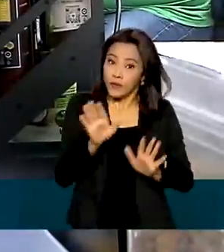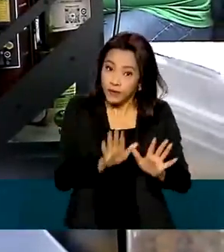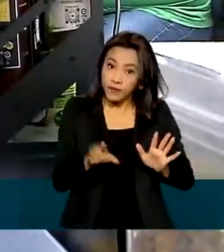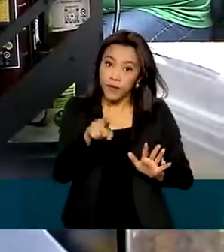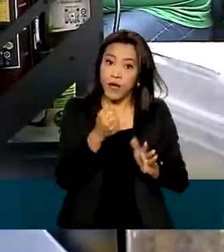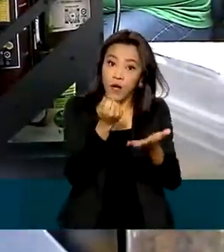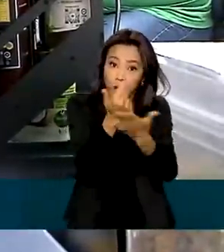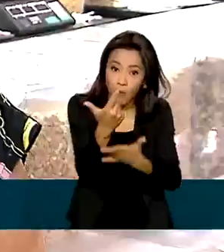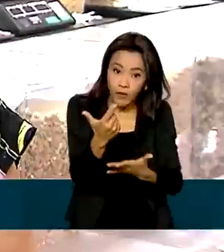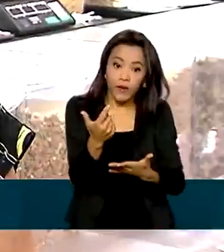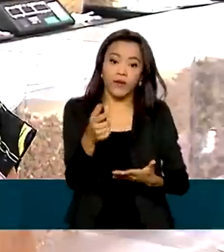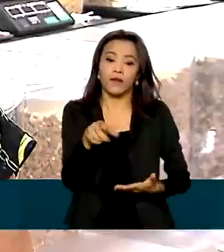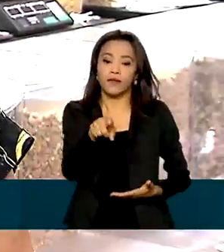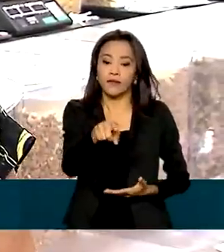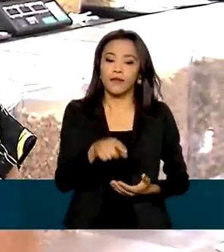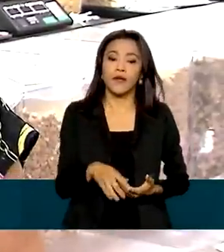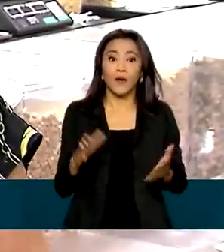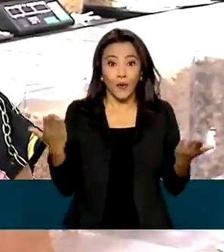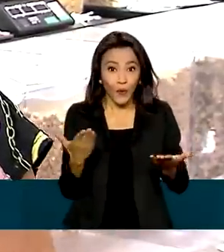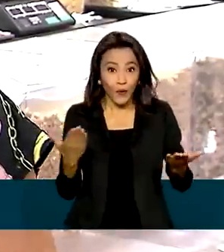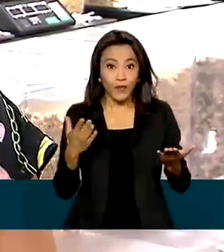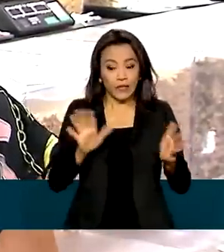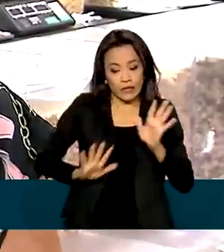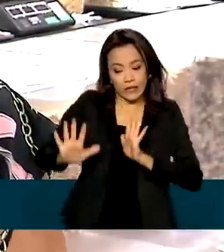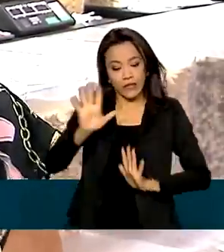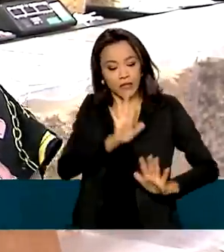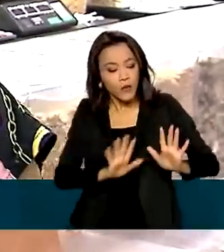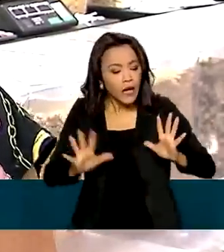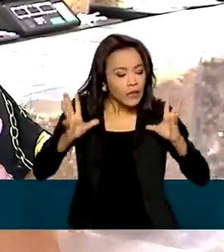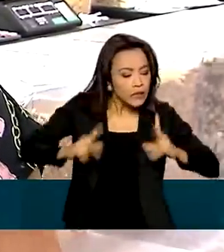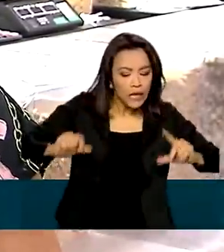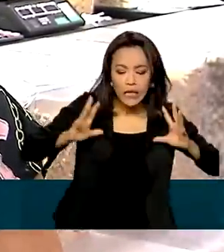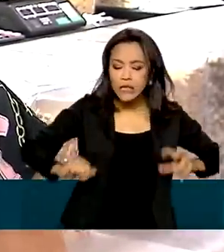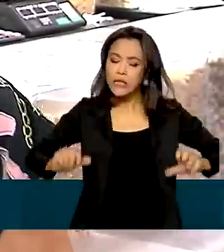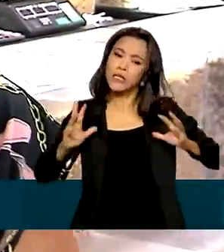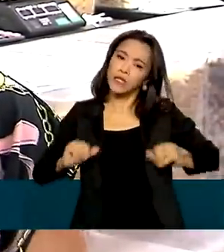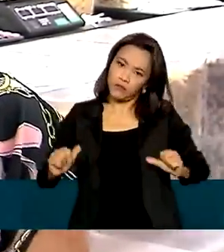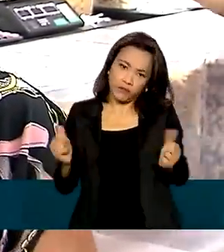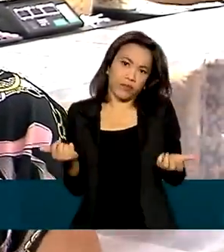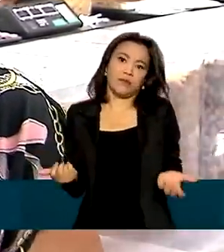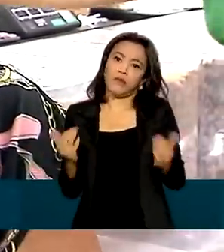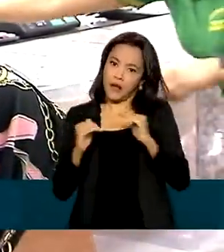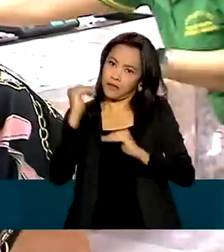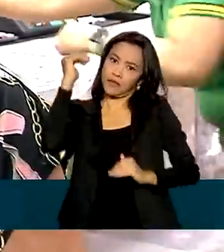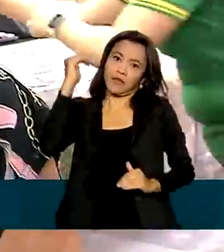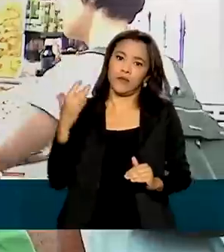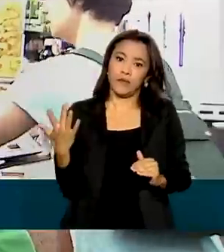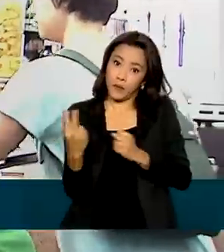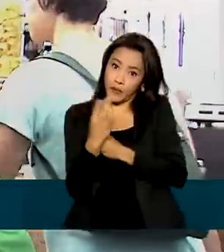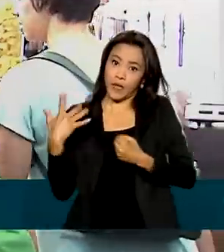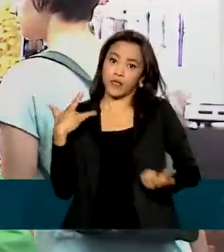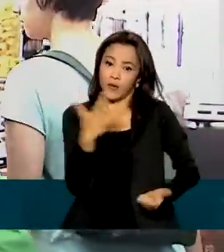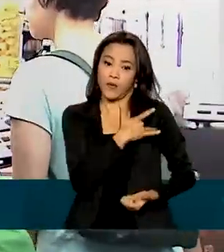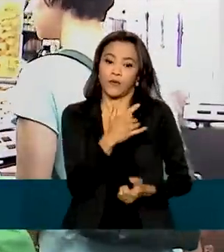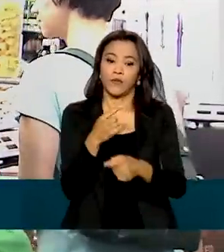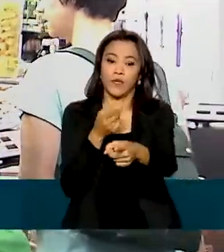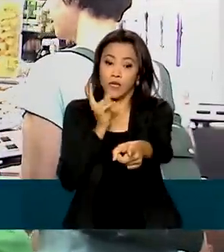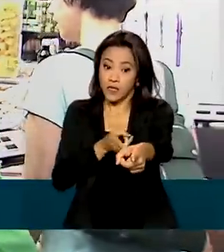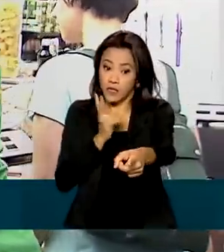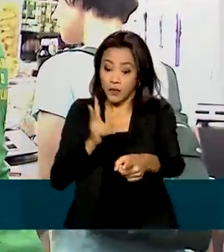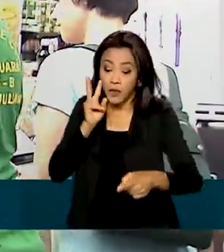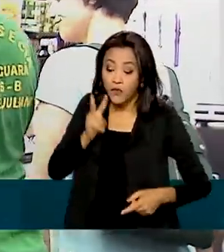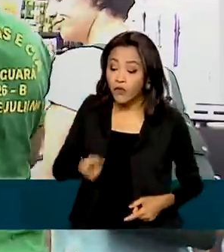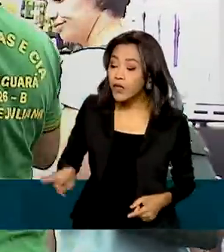dos consumidores. Hoje em dia, minha filha, a limpeza acima de tudo, né? Preservar a nossa saúde. Sempre olho o aspecto,